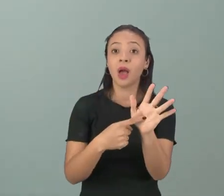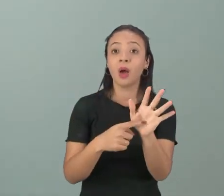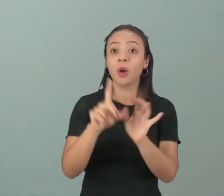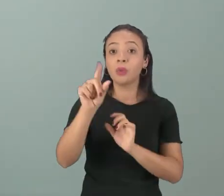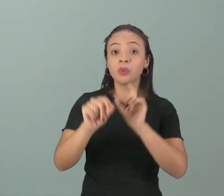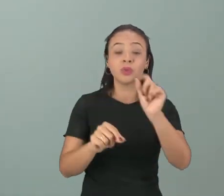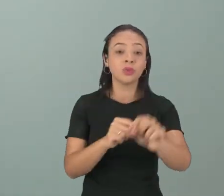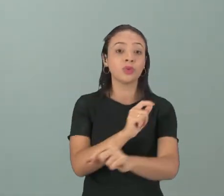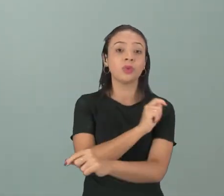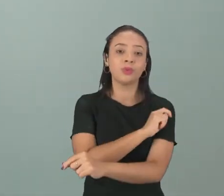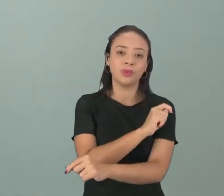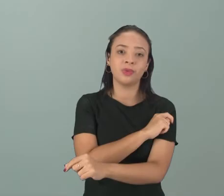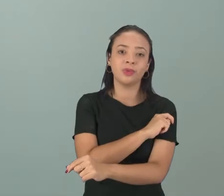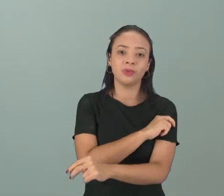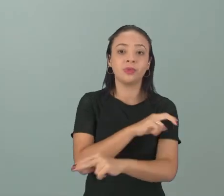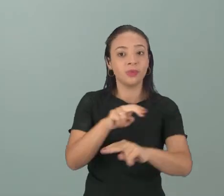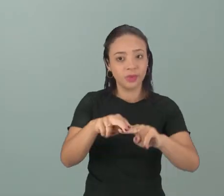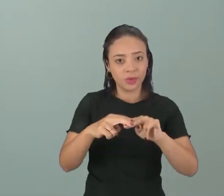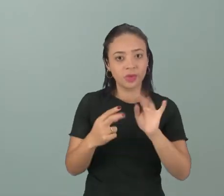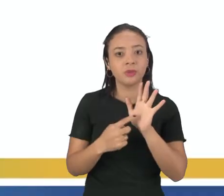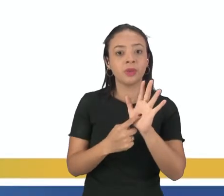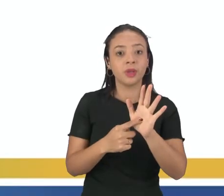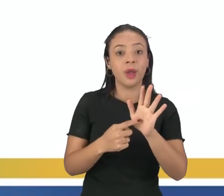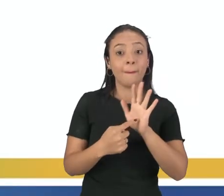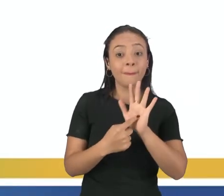aluno. Então, foi o que eu fiz.